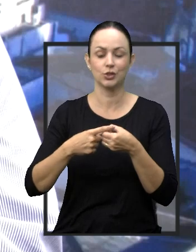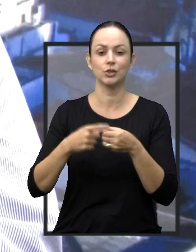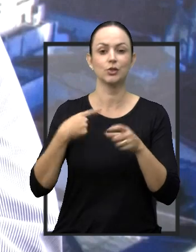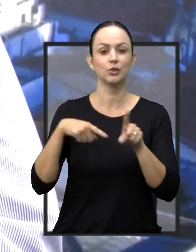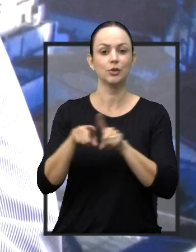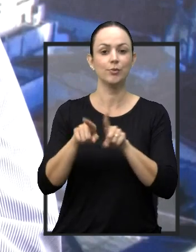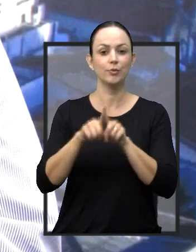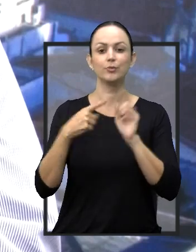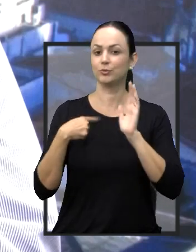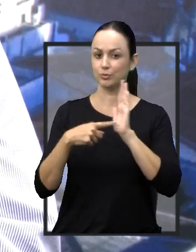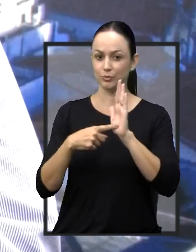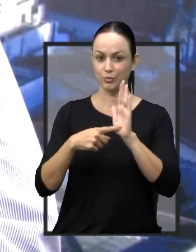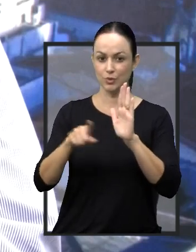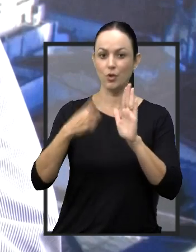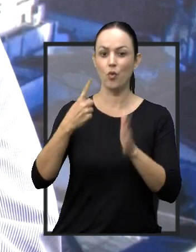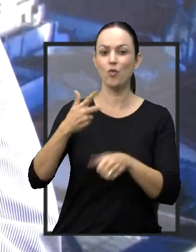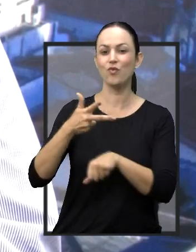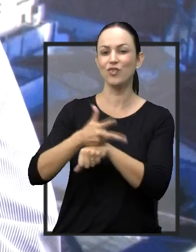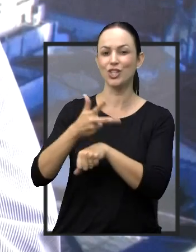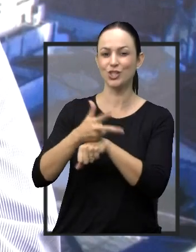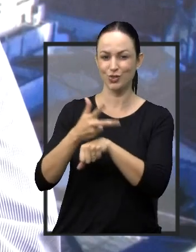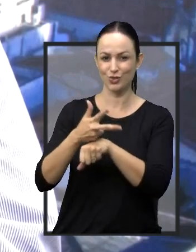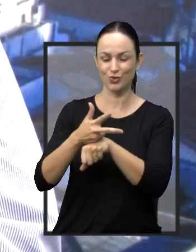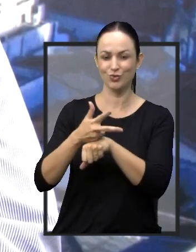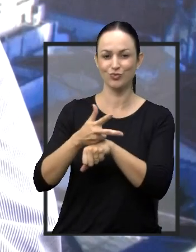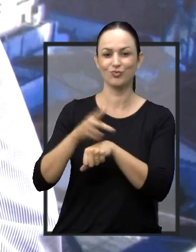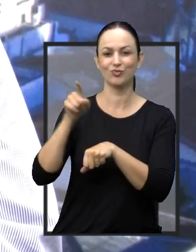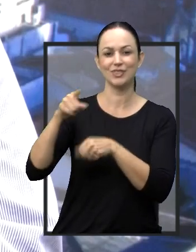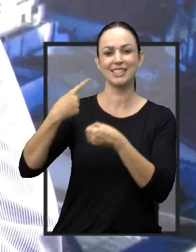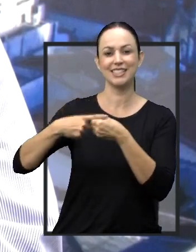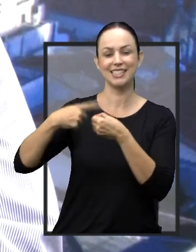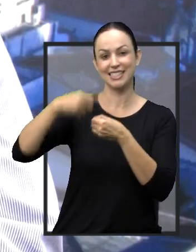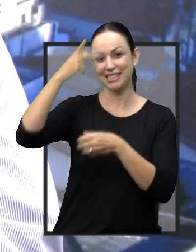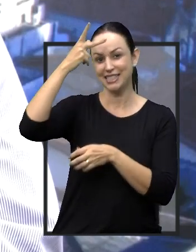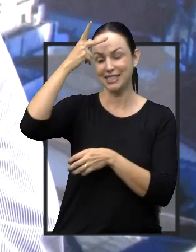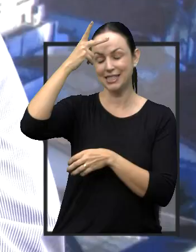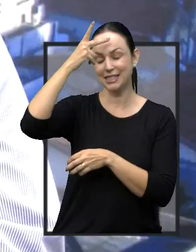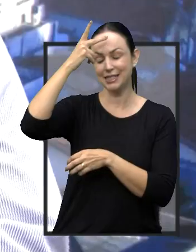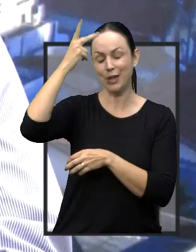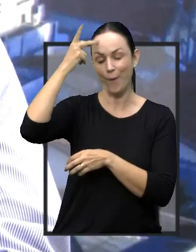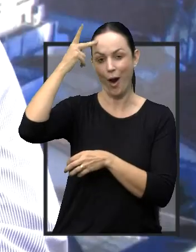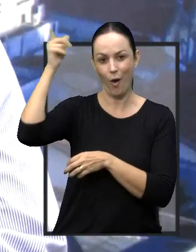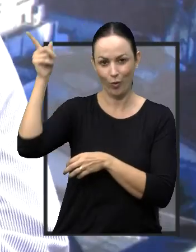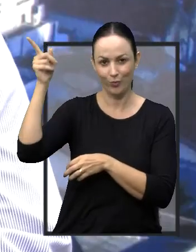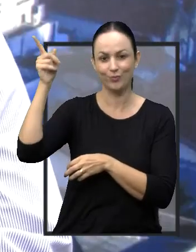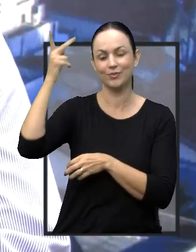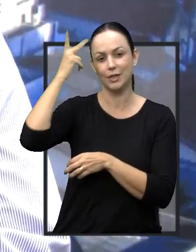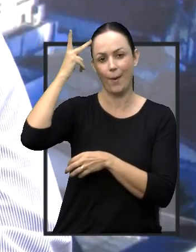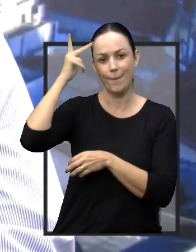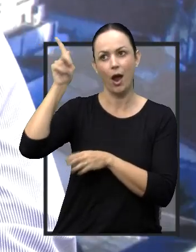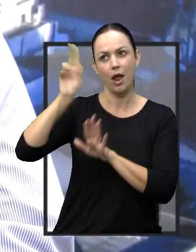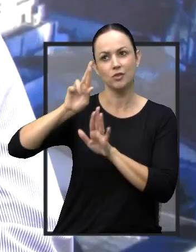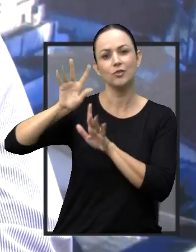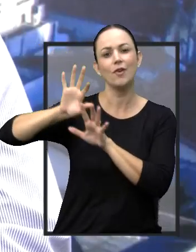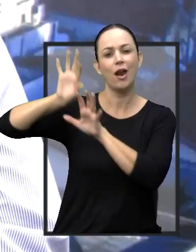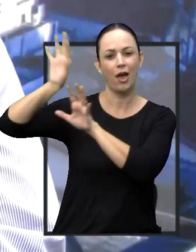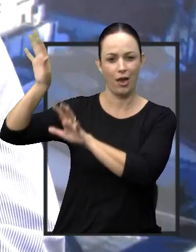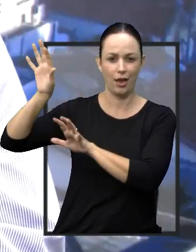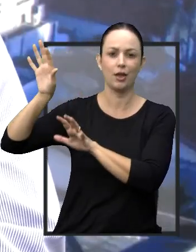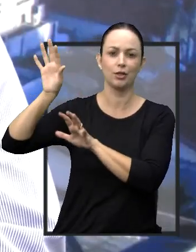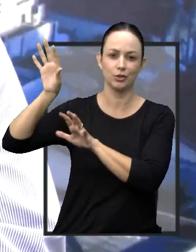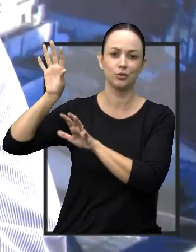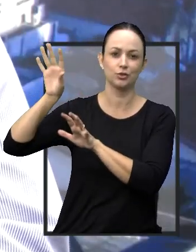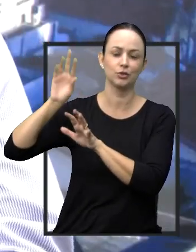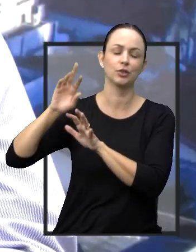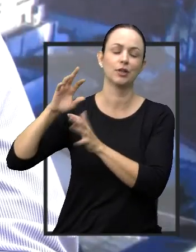um videozinho da cidade de São Paulo, onde é um espaço muito legal. Obviamente que São Paulo é uma outra realidade, se nós não